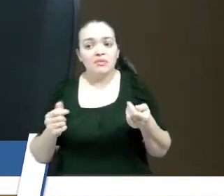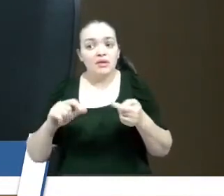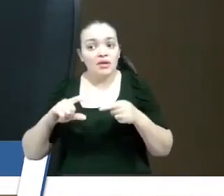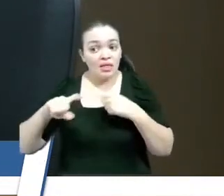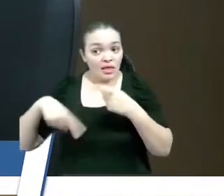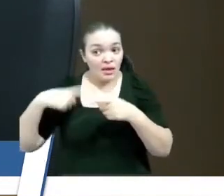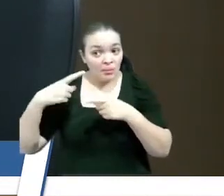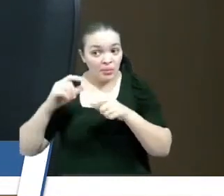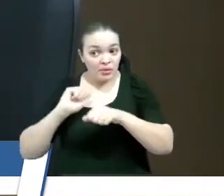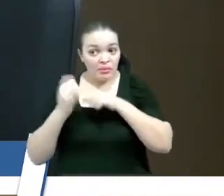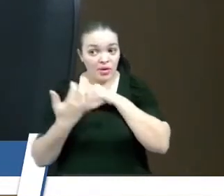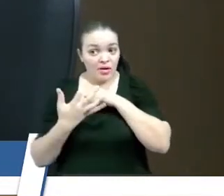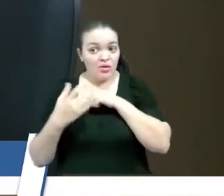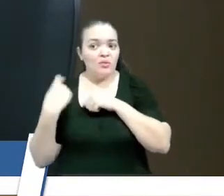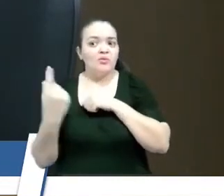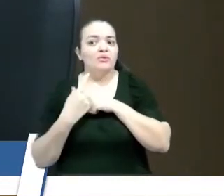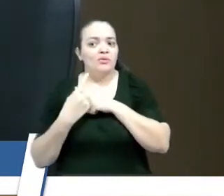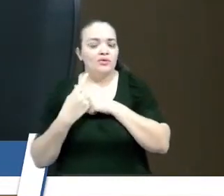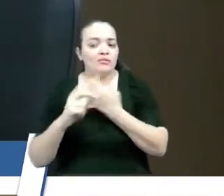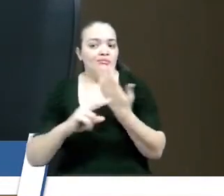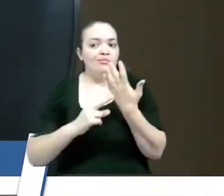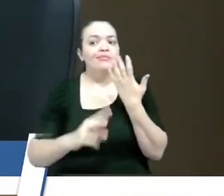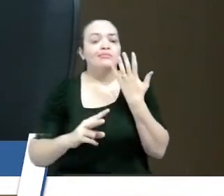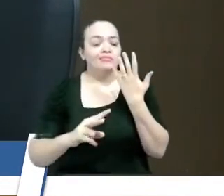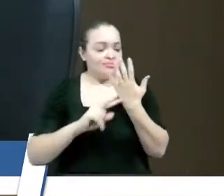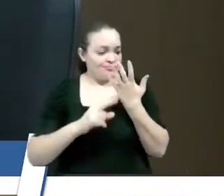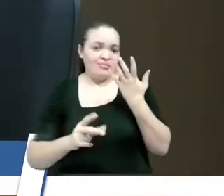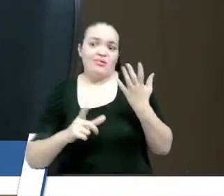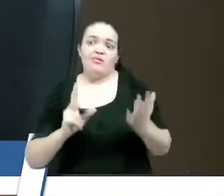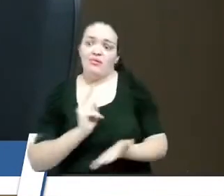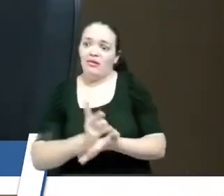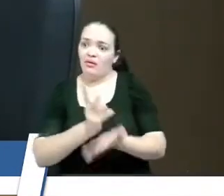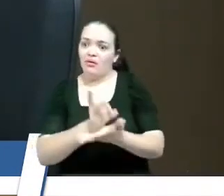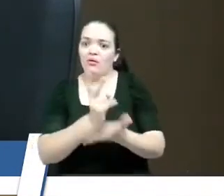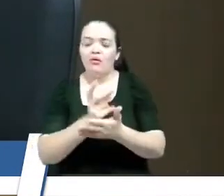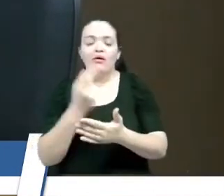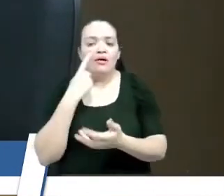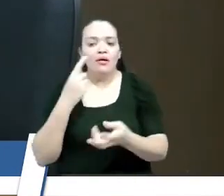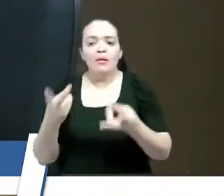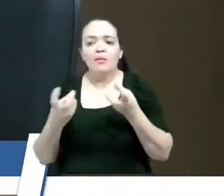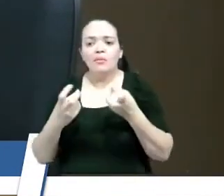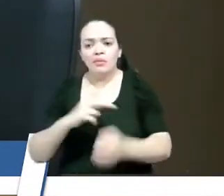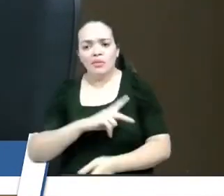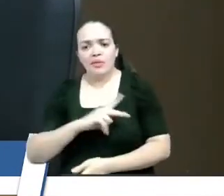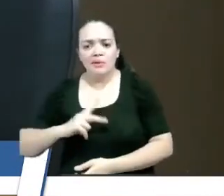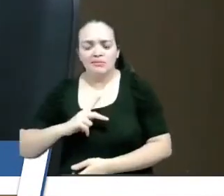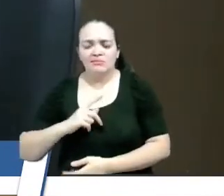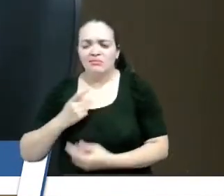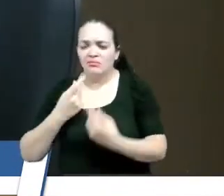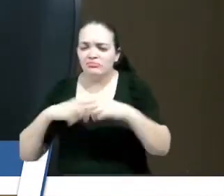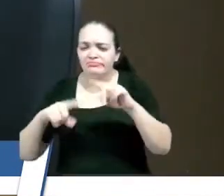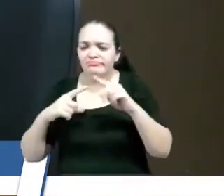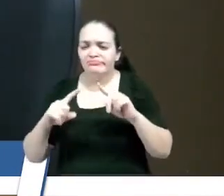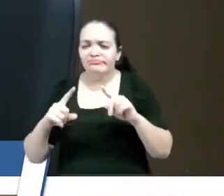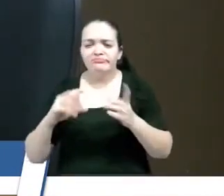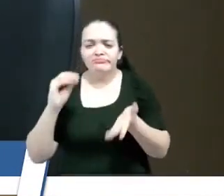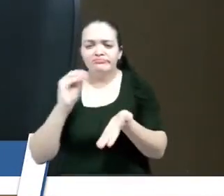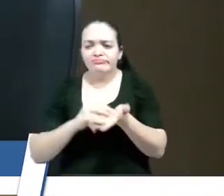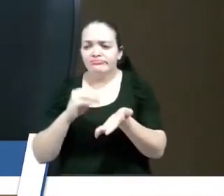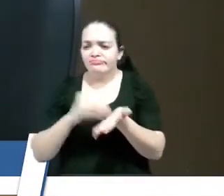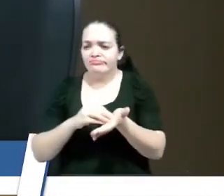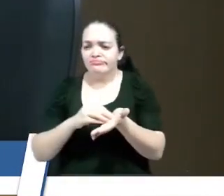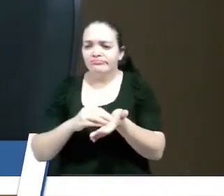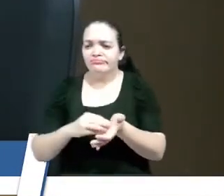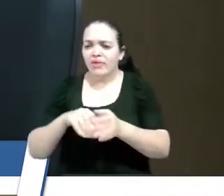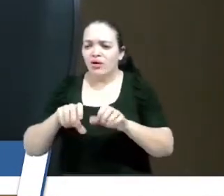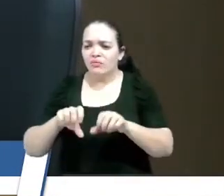nós estamos sofrendo os reflexos de todos da pandemia. Quantas vezes eu vi aqui o presidente reclamar da falta de cesta básica mesmo,